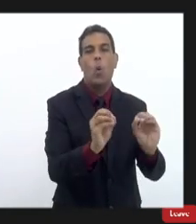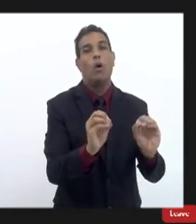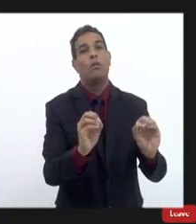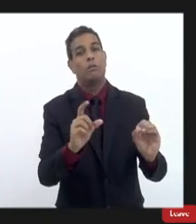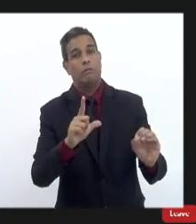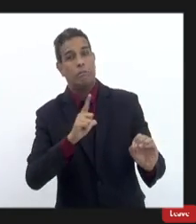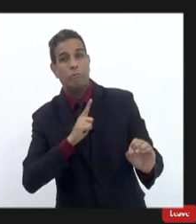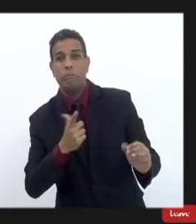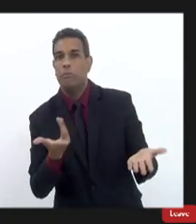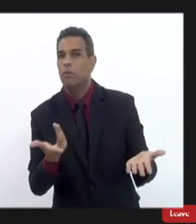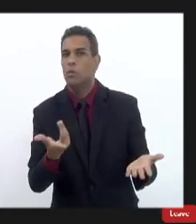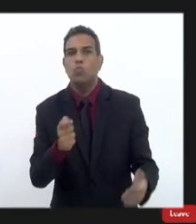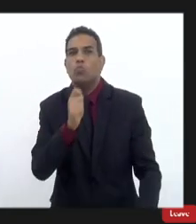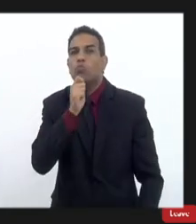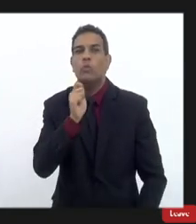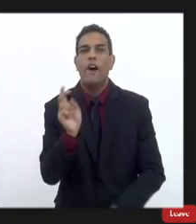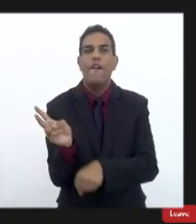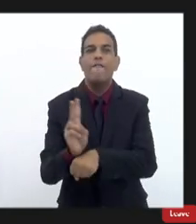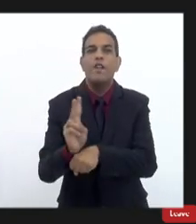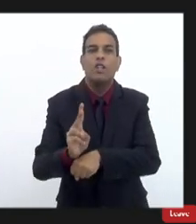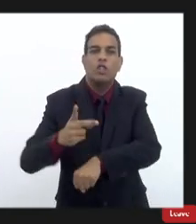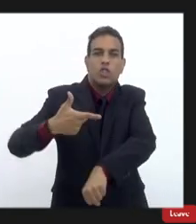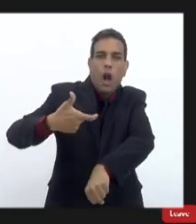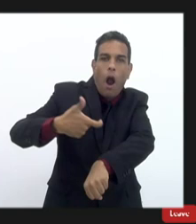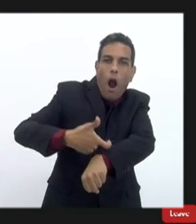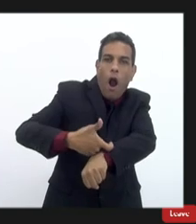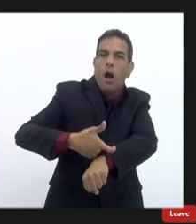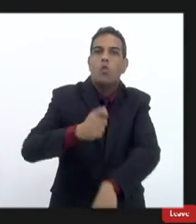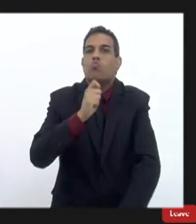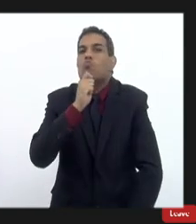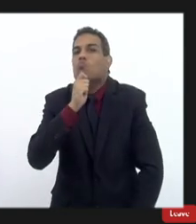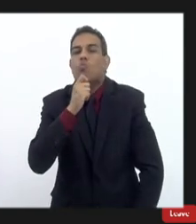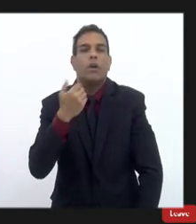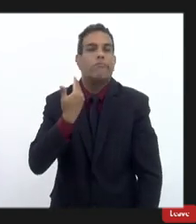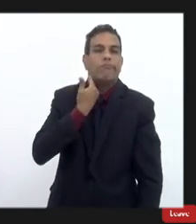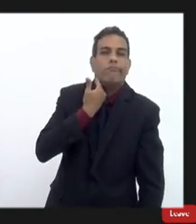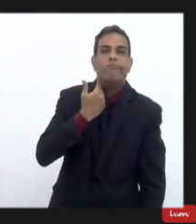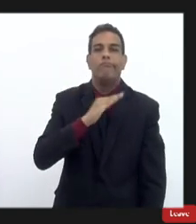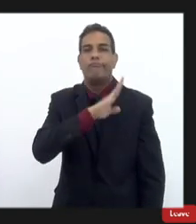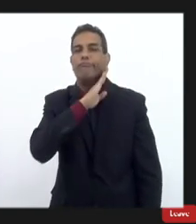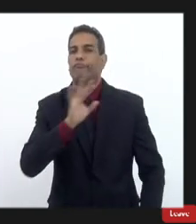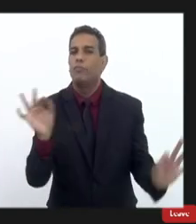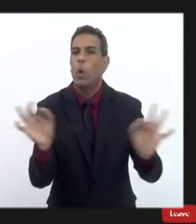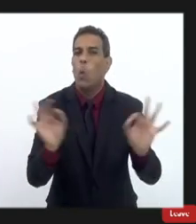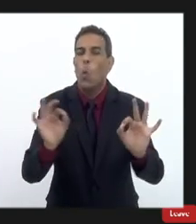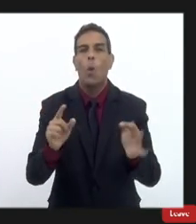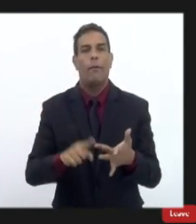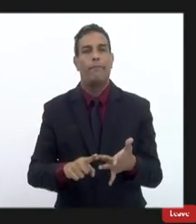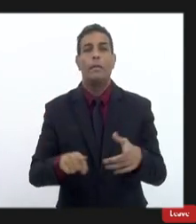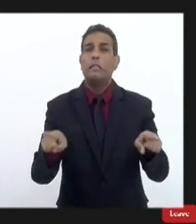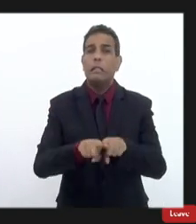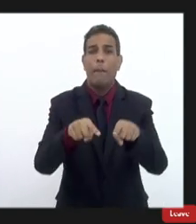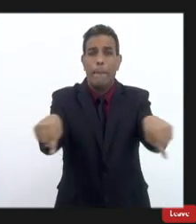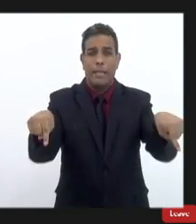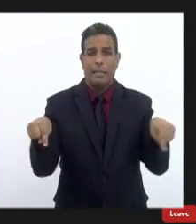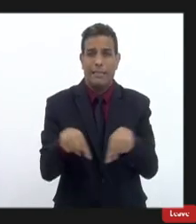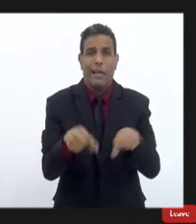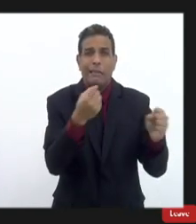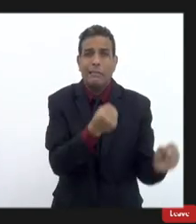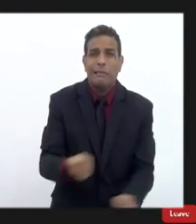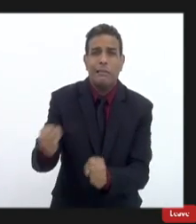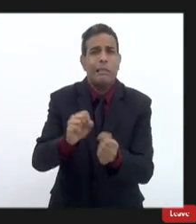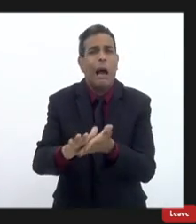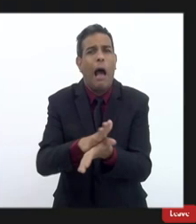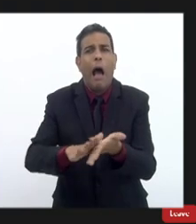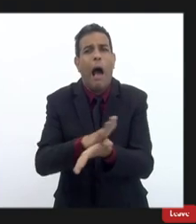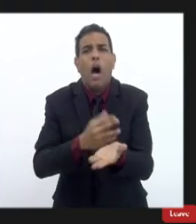funcionários também para aferir a temperatura dos alunos, para a limpeza de salas de aula, na troca de